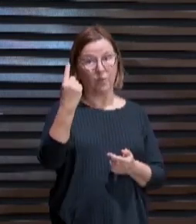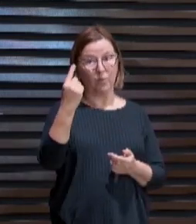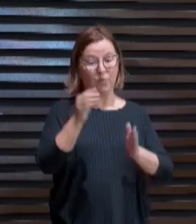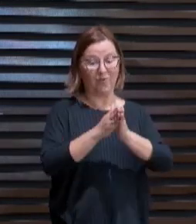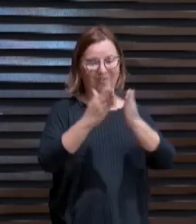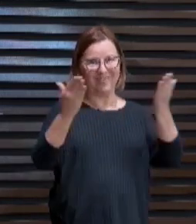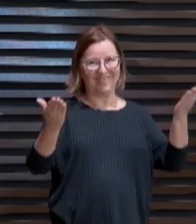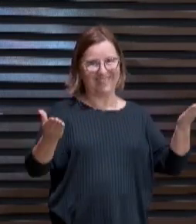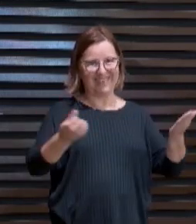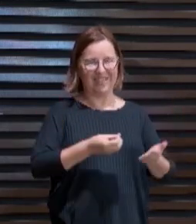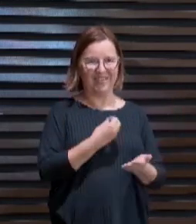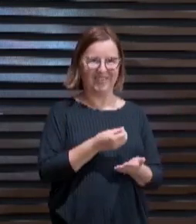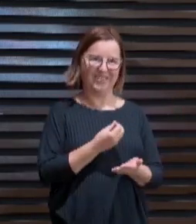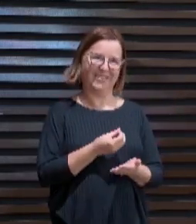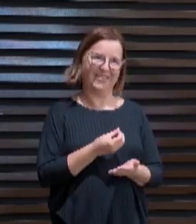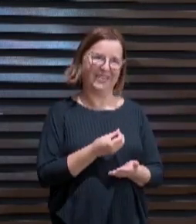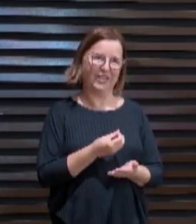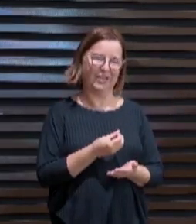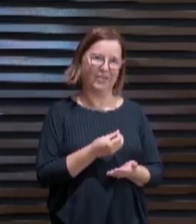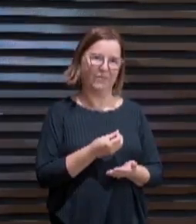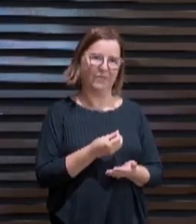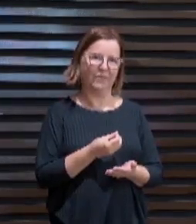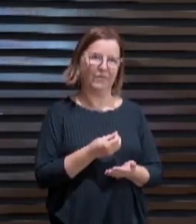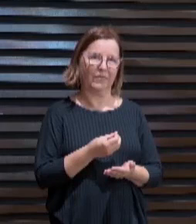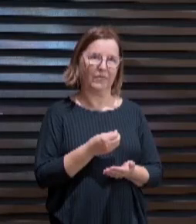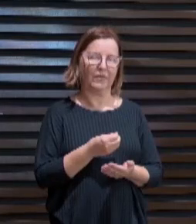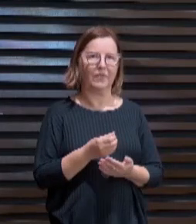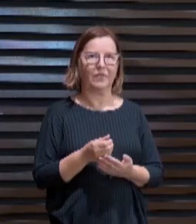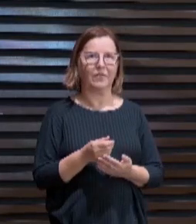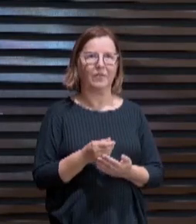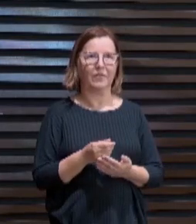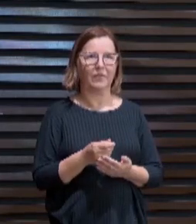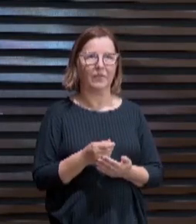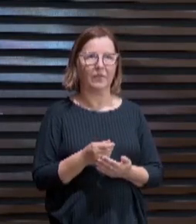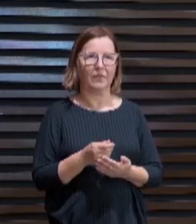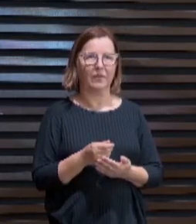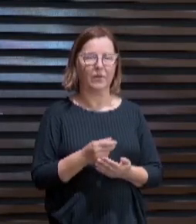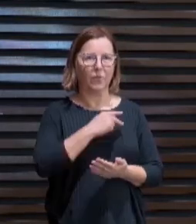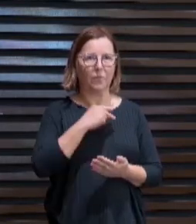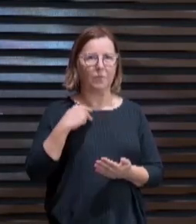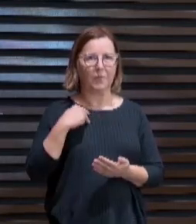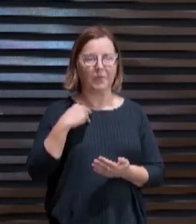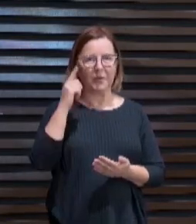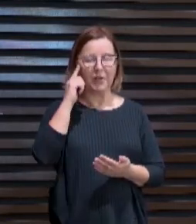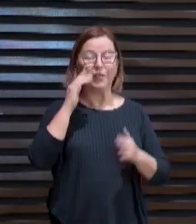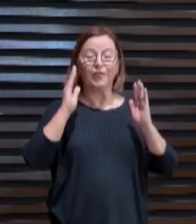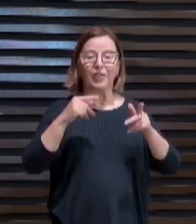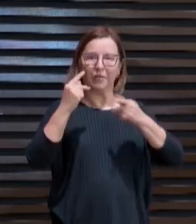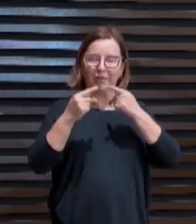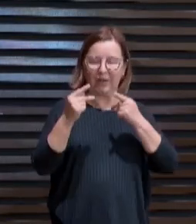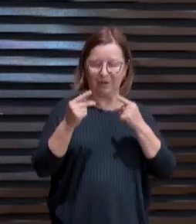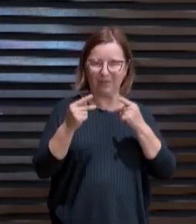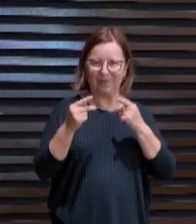o livro da vida. Eu entendo, o pastor Glenn fala que, e eu concordo, que escatologia a